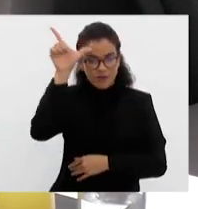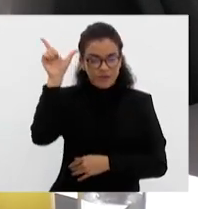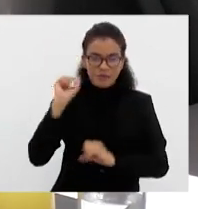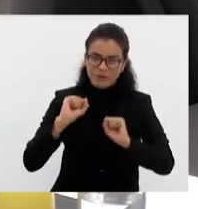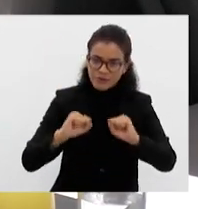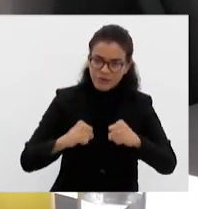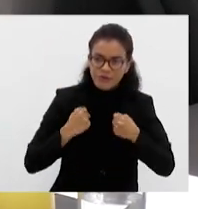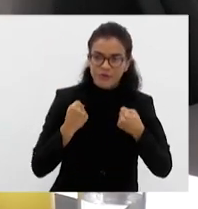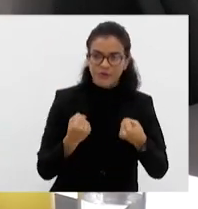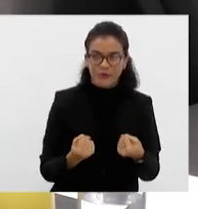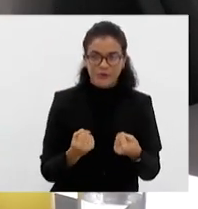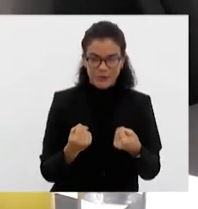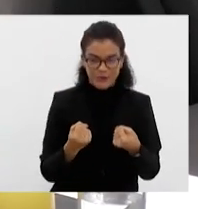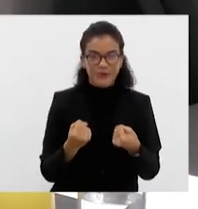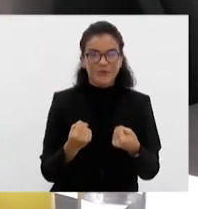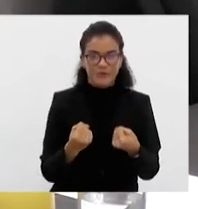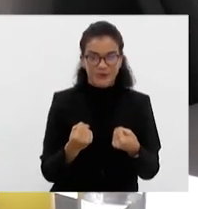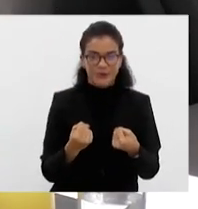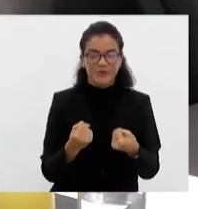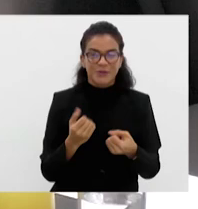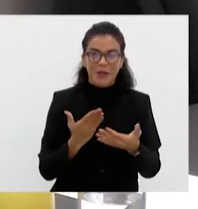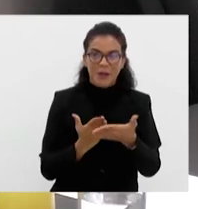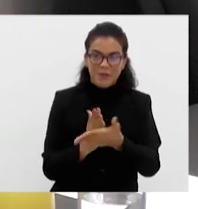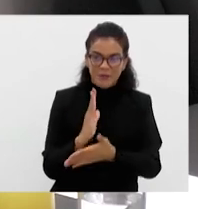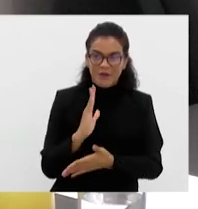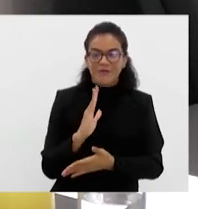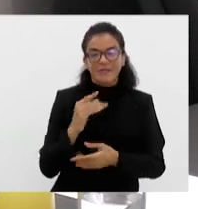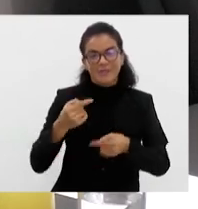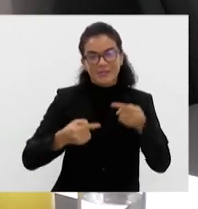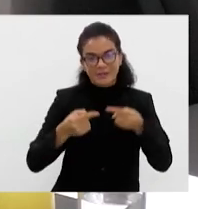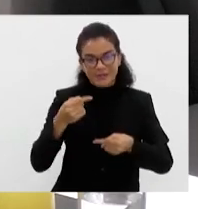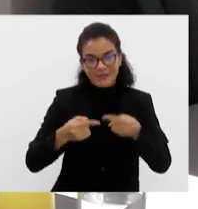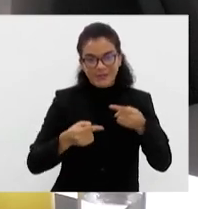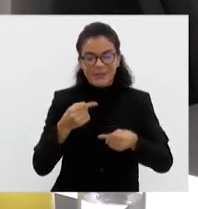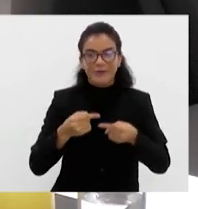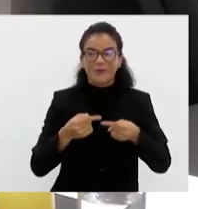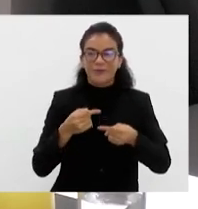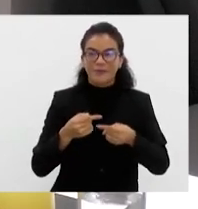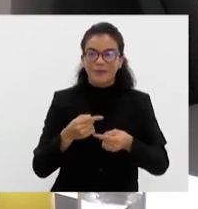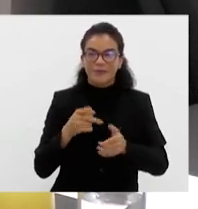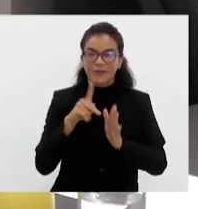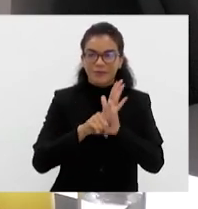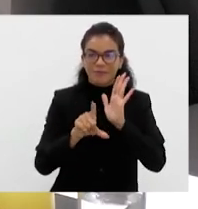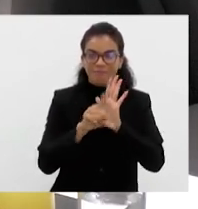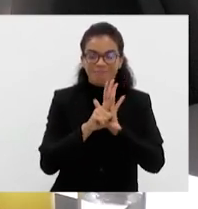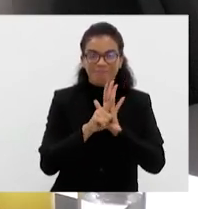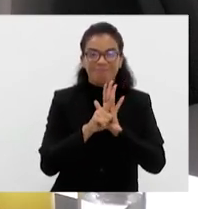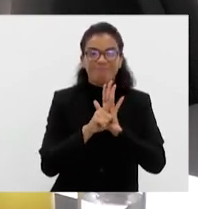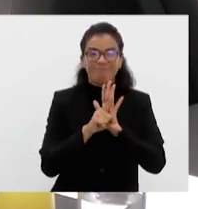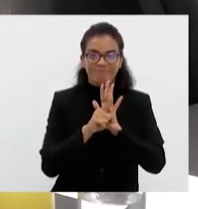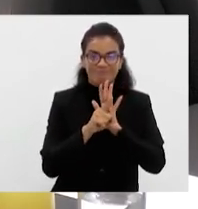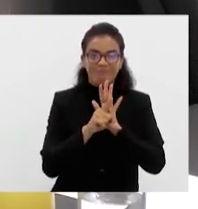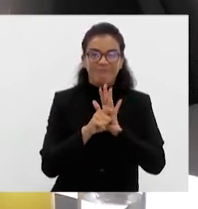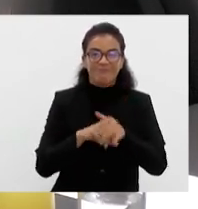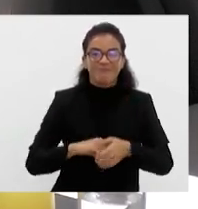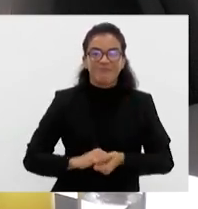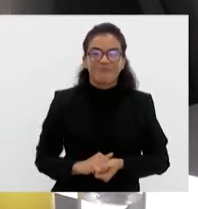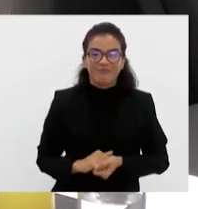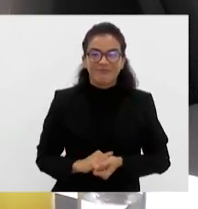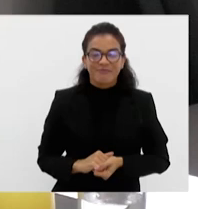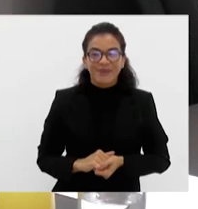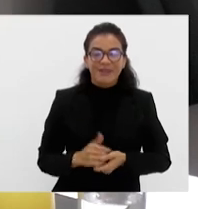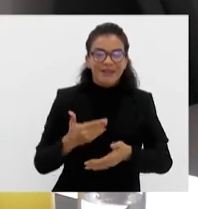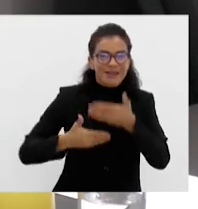esforço na aprovação e na discussão dessa matéria. O deputado Luiz Paulo tem sustentado, desde a